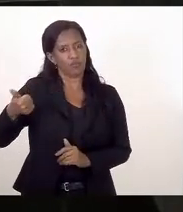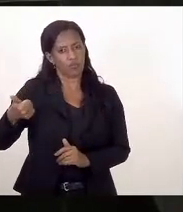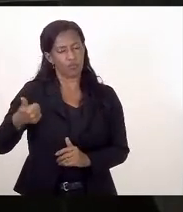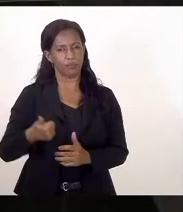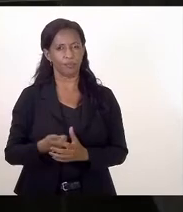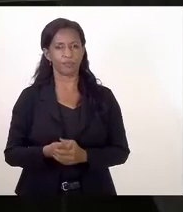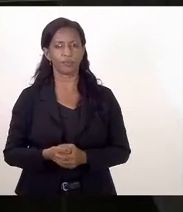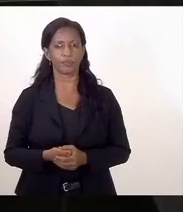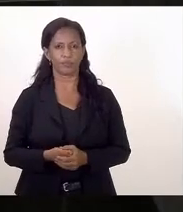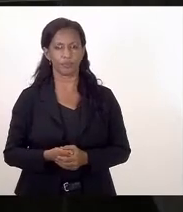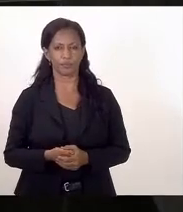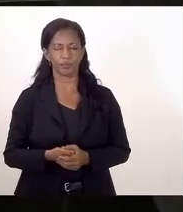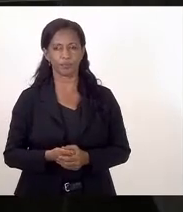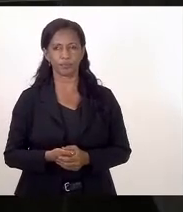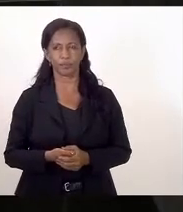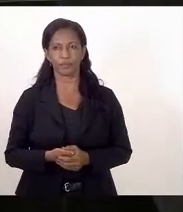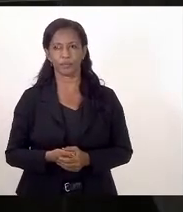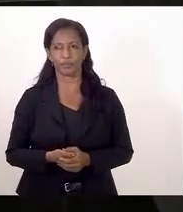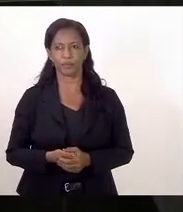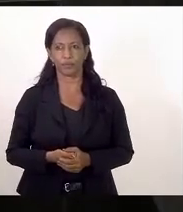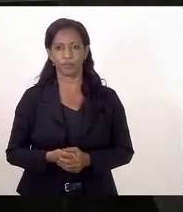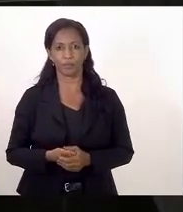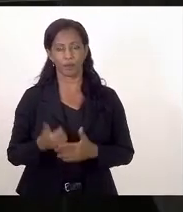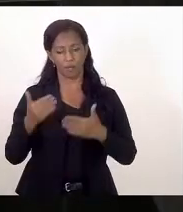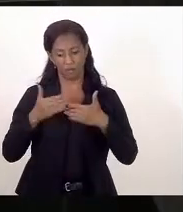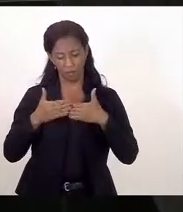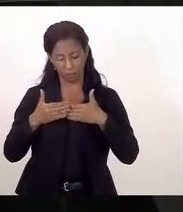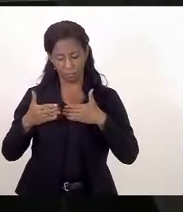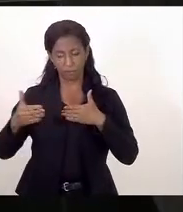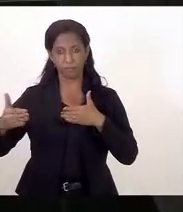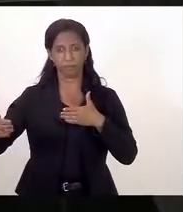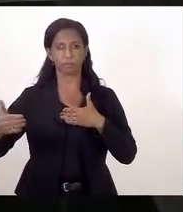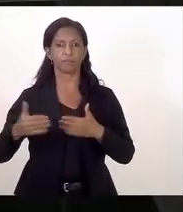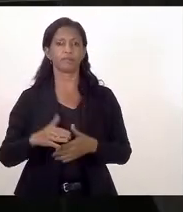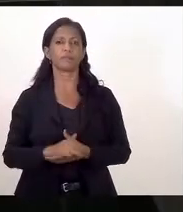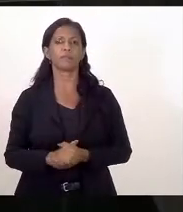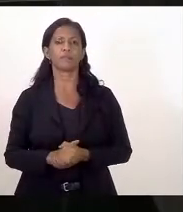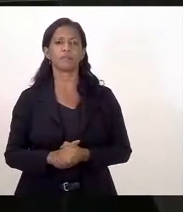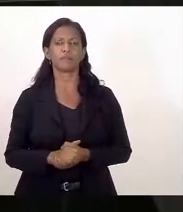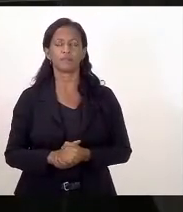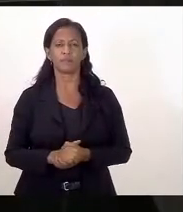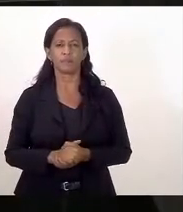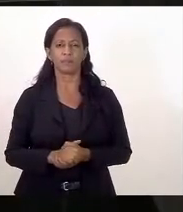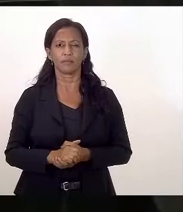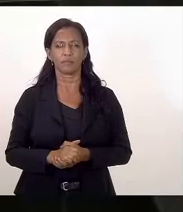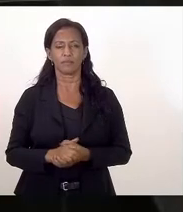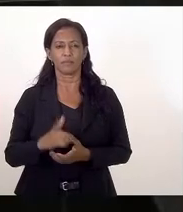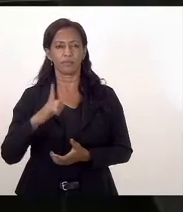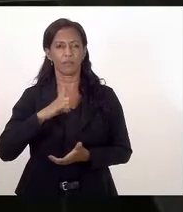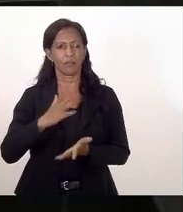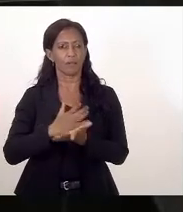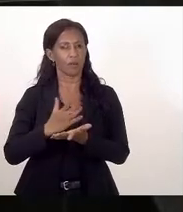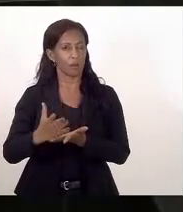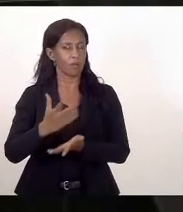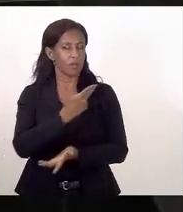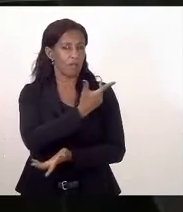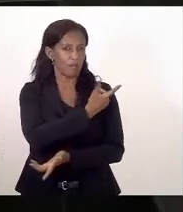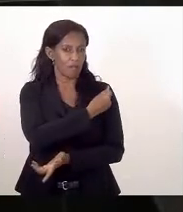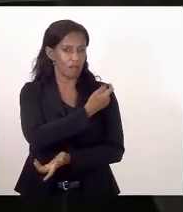anos. E, a partir daí, começará a vacinação